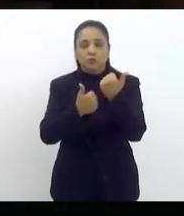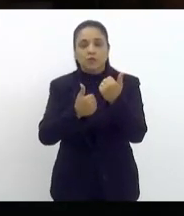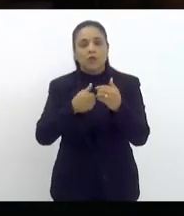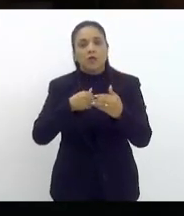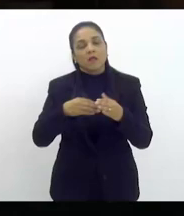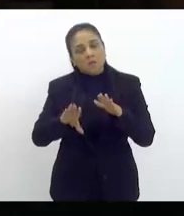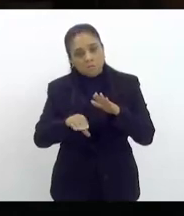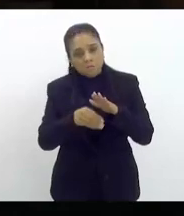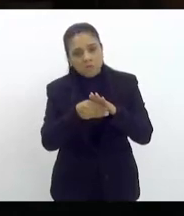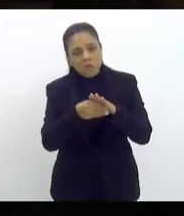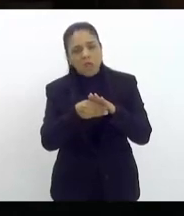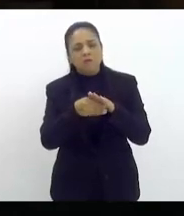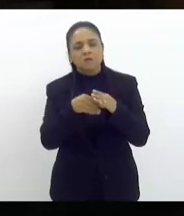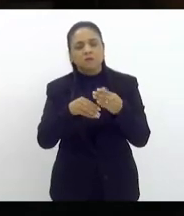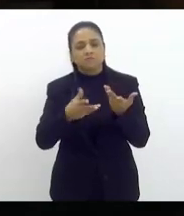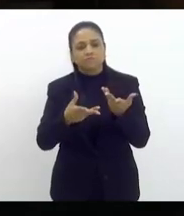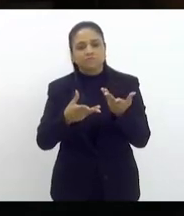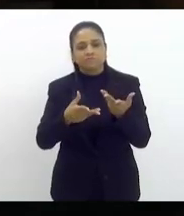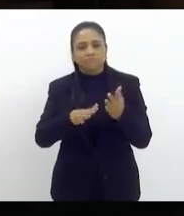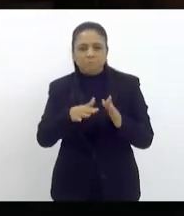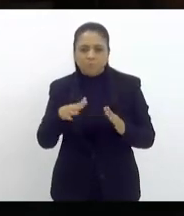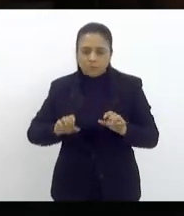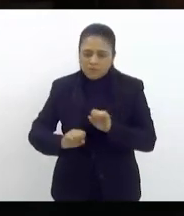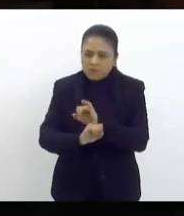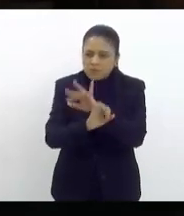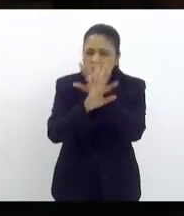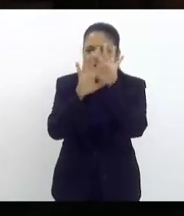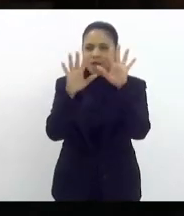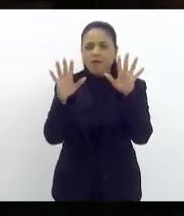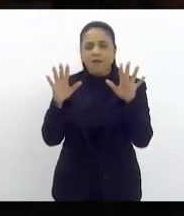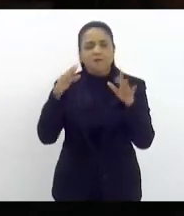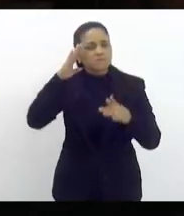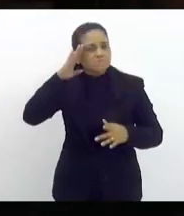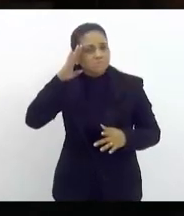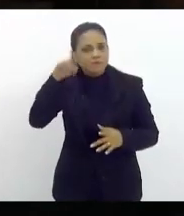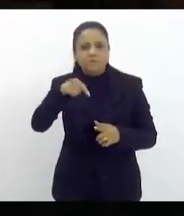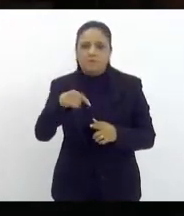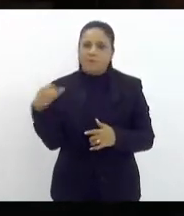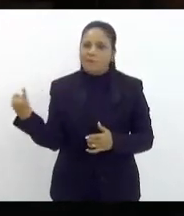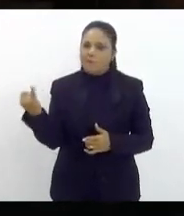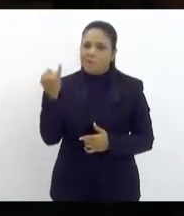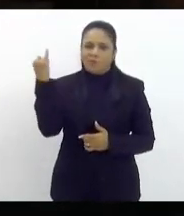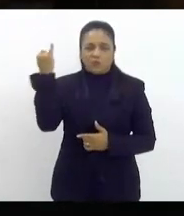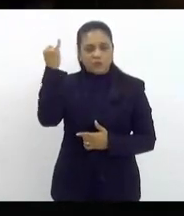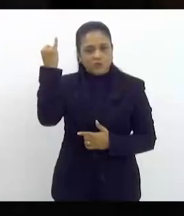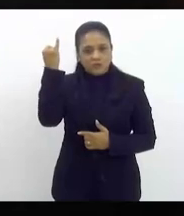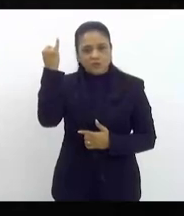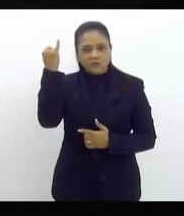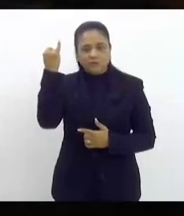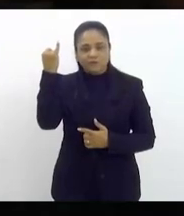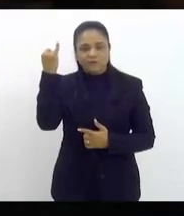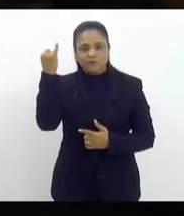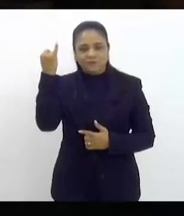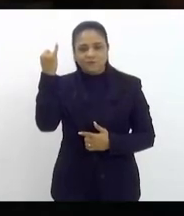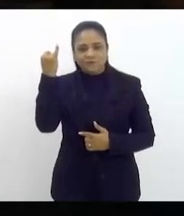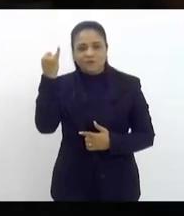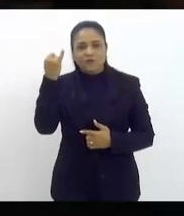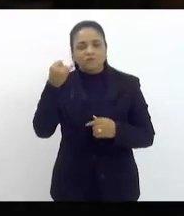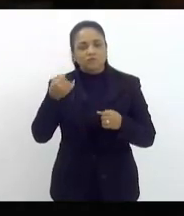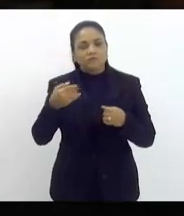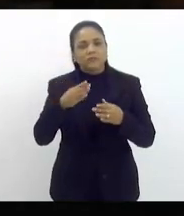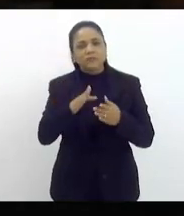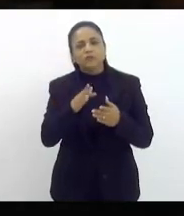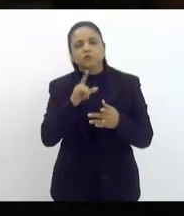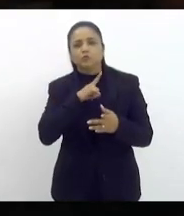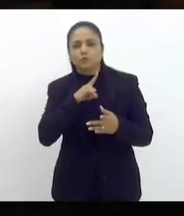o orçamento, também trazer a transparência que é algo tão fundamental e importante. Desde a prorrogação do Fundo